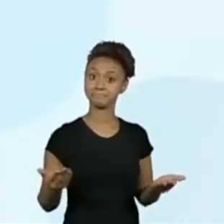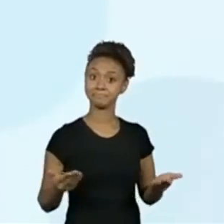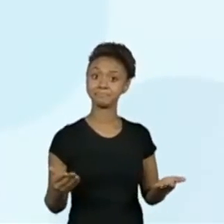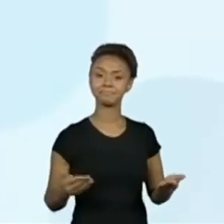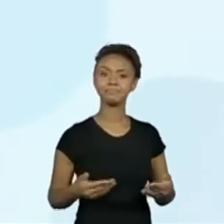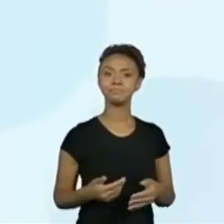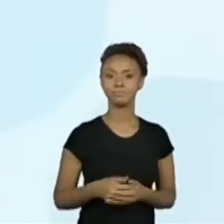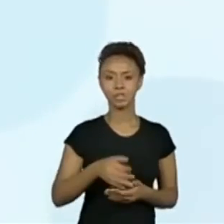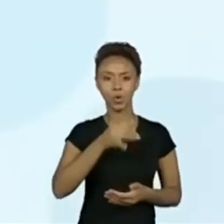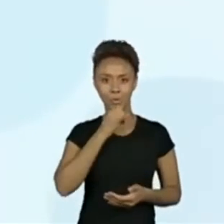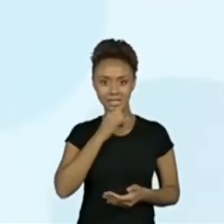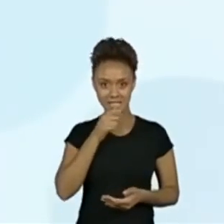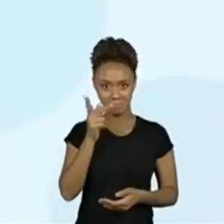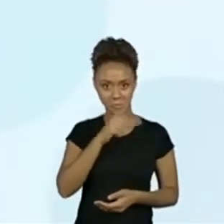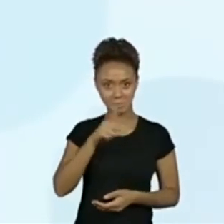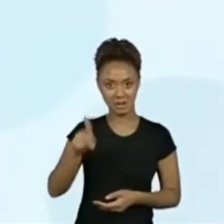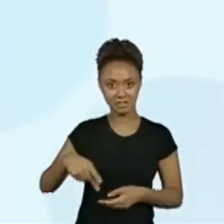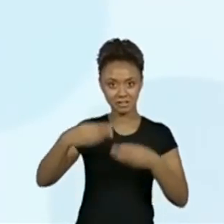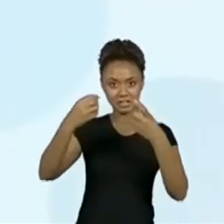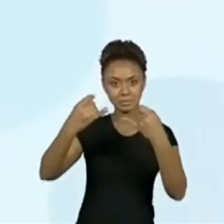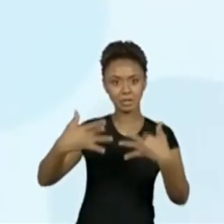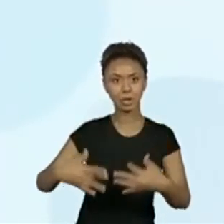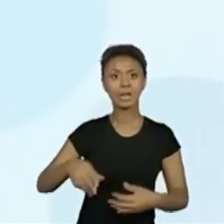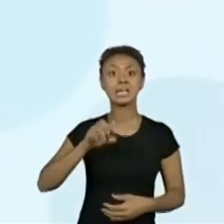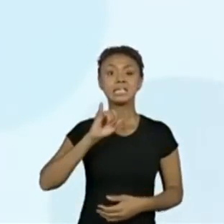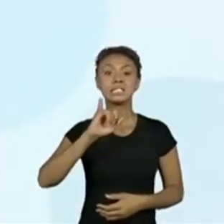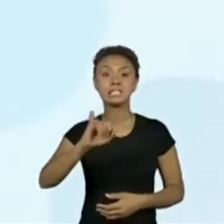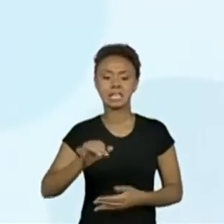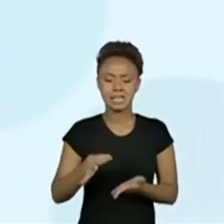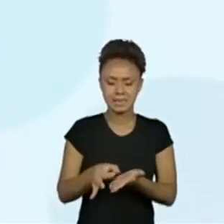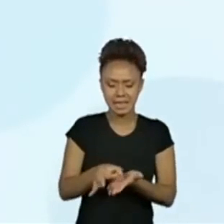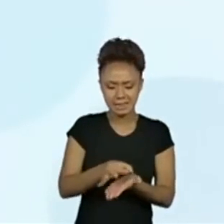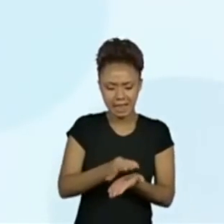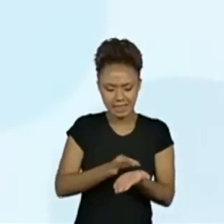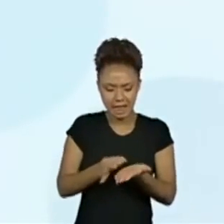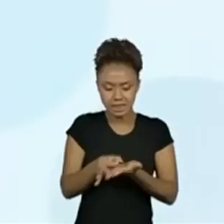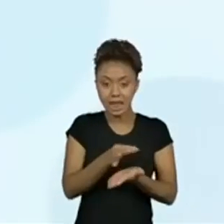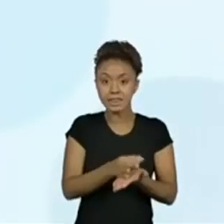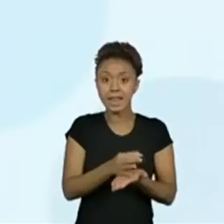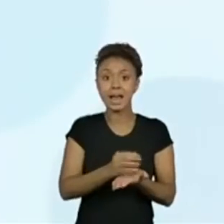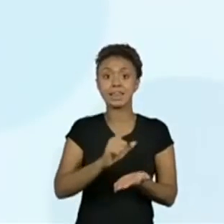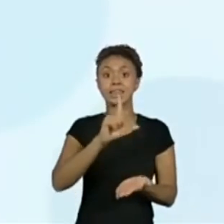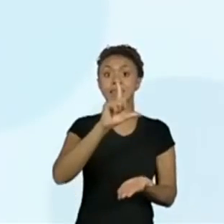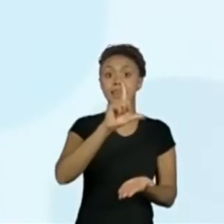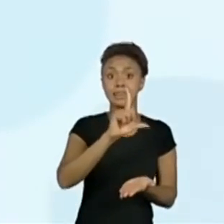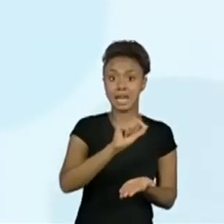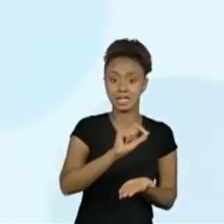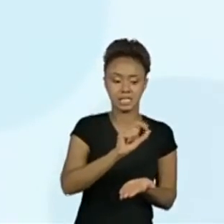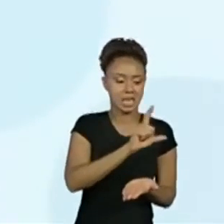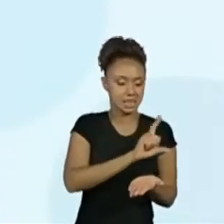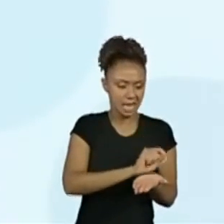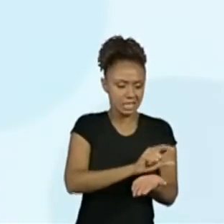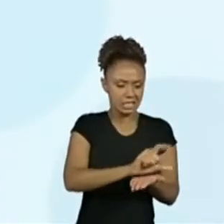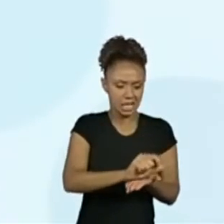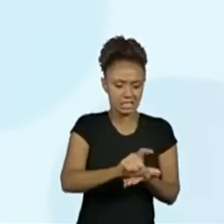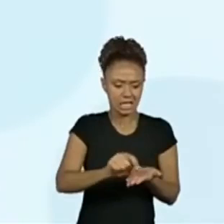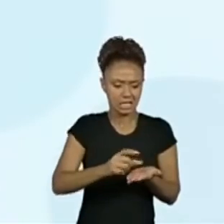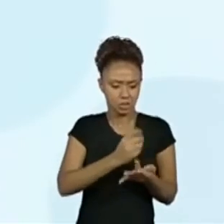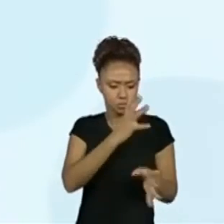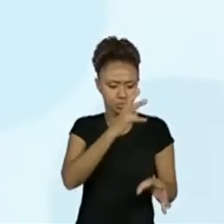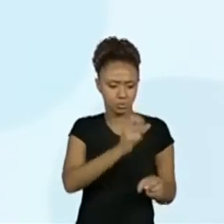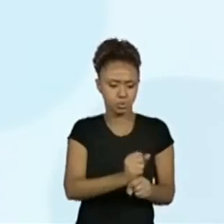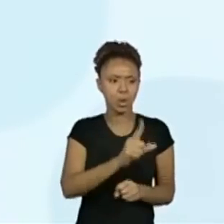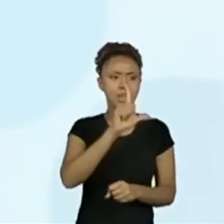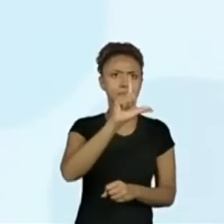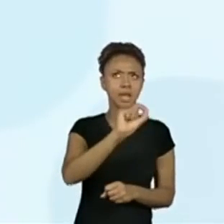esse exemplo que você deu, então se eu tivesse 10 moedas, professora, de 10 centavos, seria equivalente eu